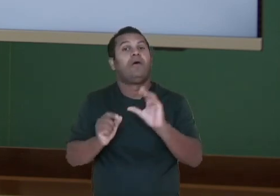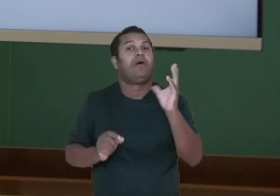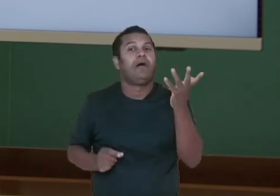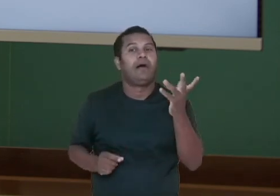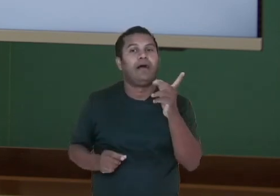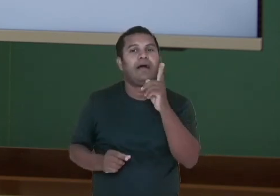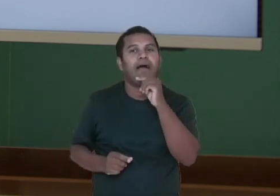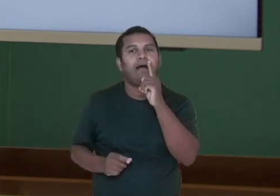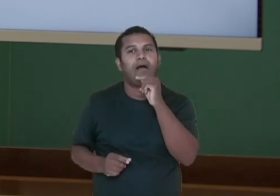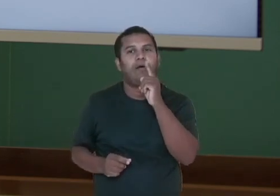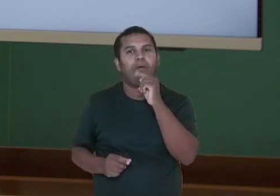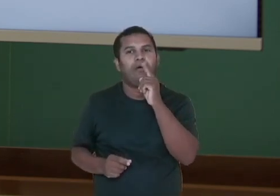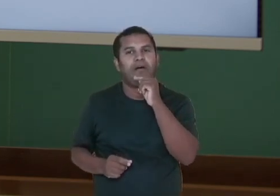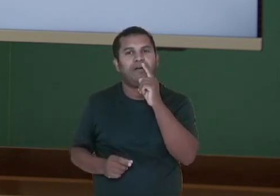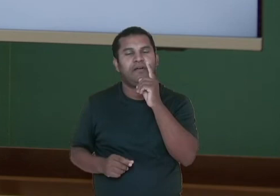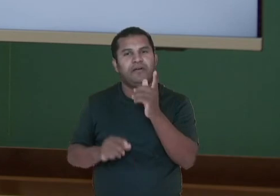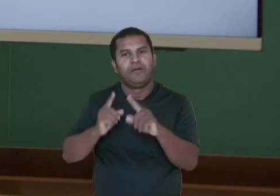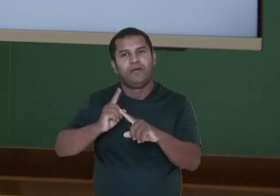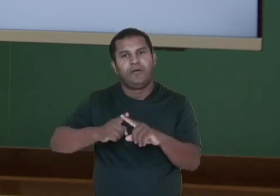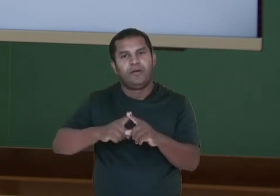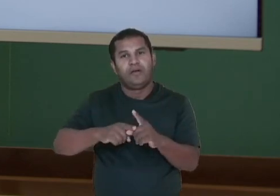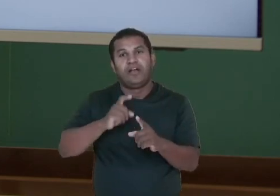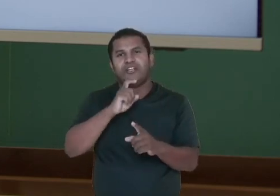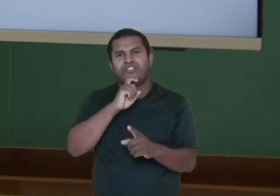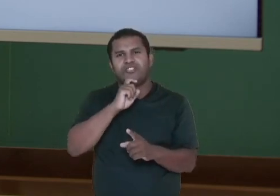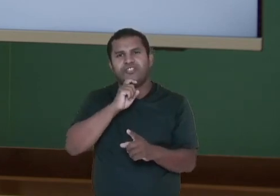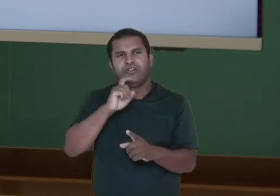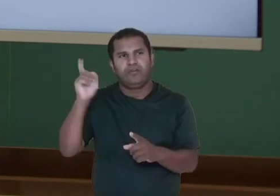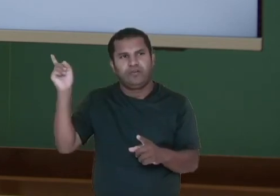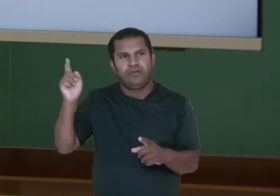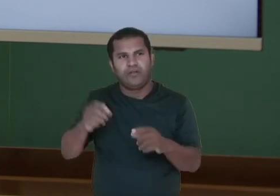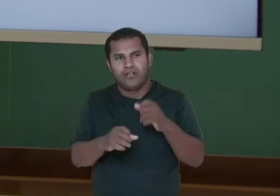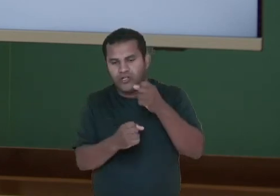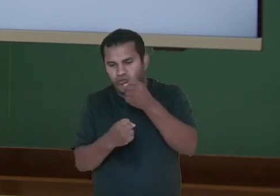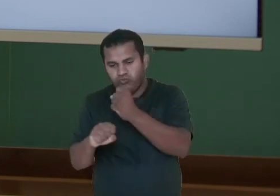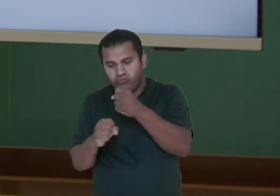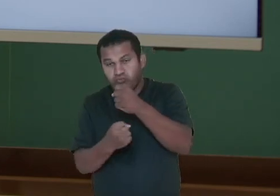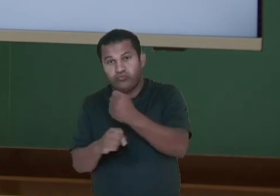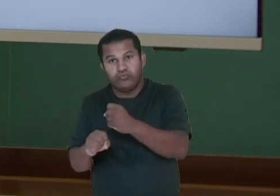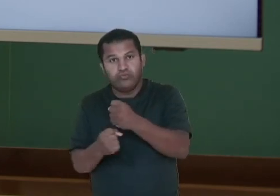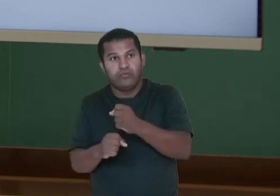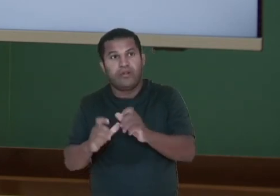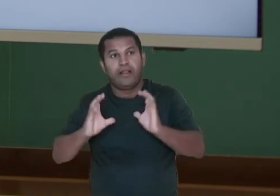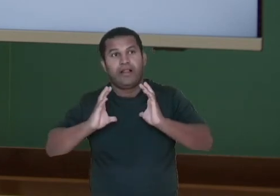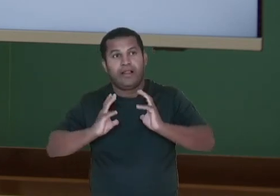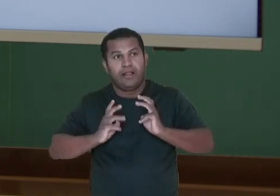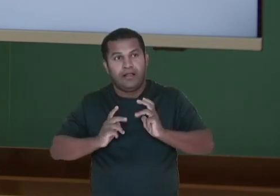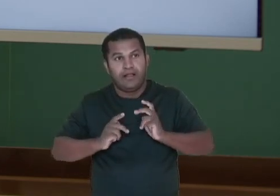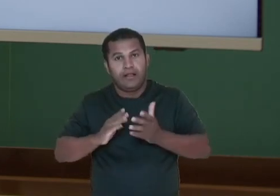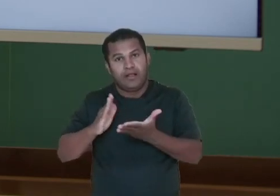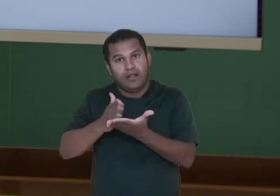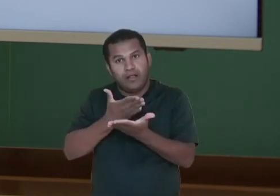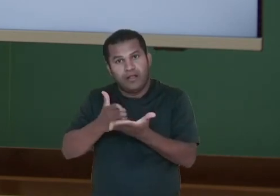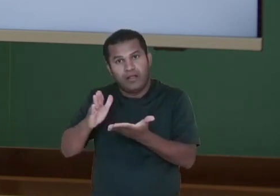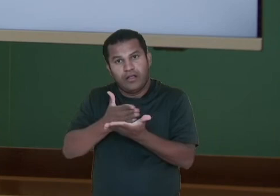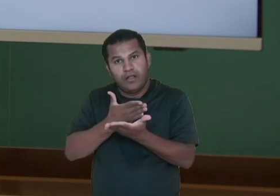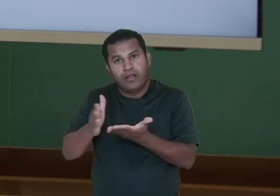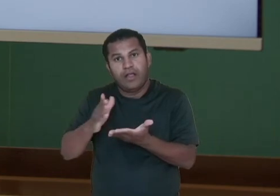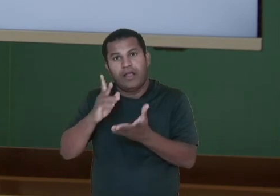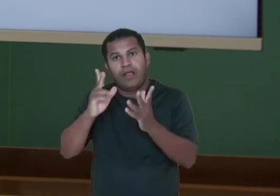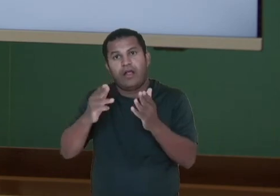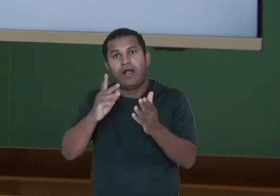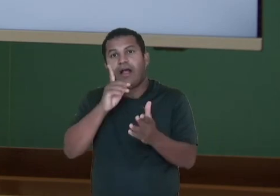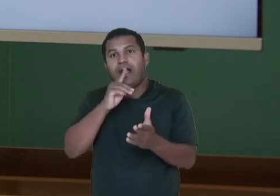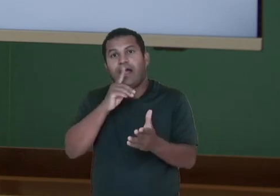é justamente essa, é fazer com que a pedra, na verdade, ela aquaplane, certo? Como um pneu de um carro. Então a ideia é que